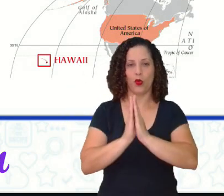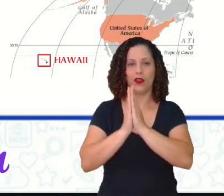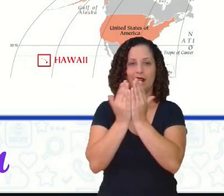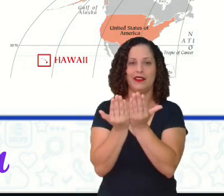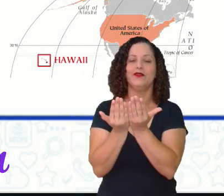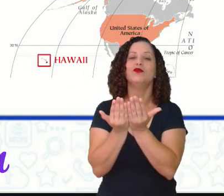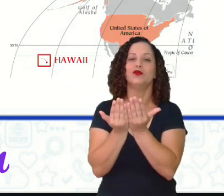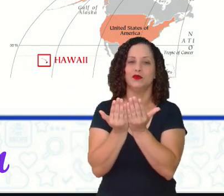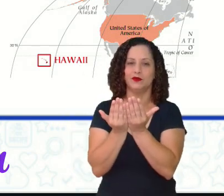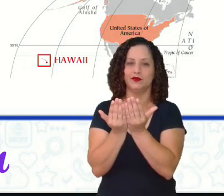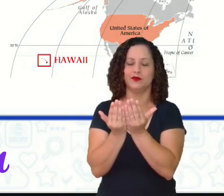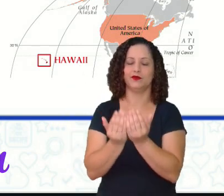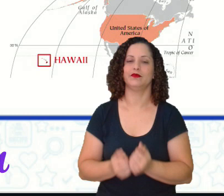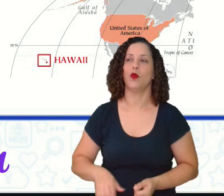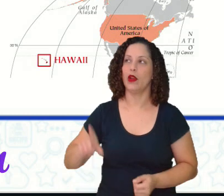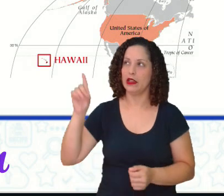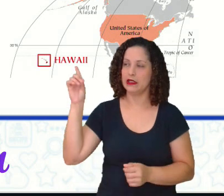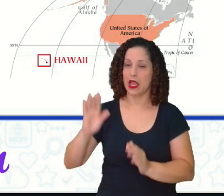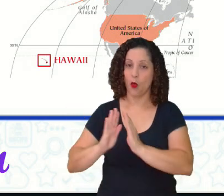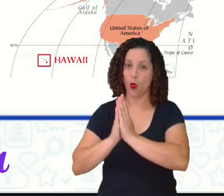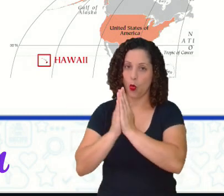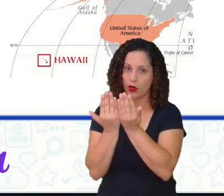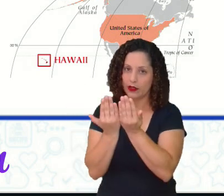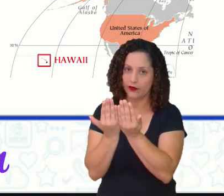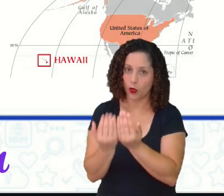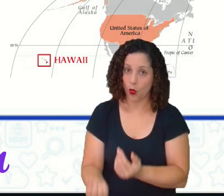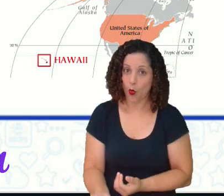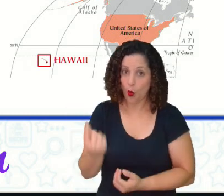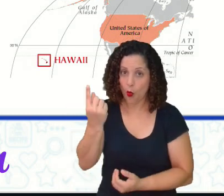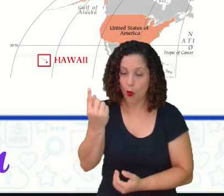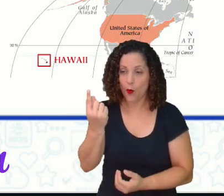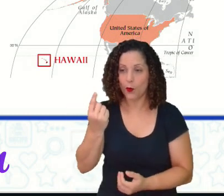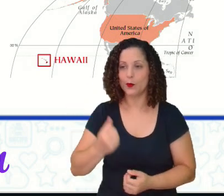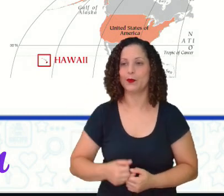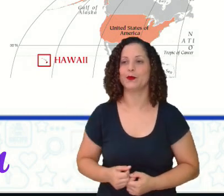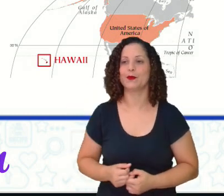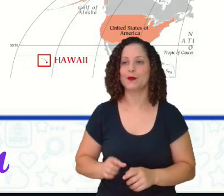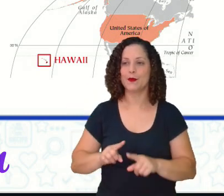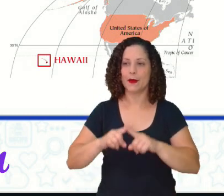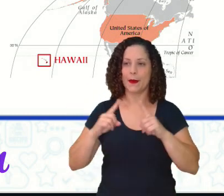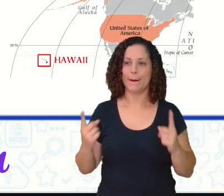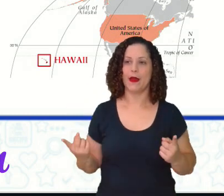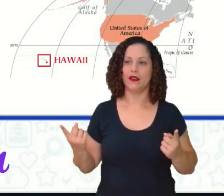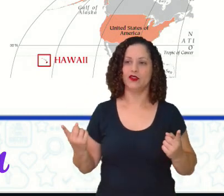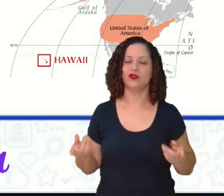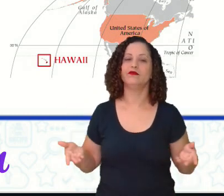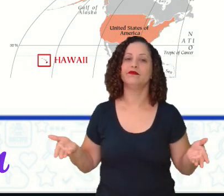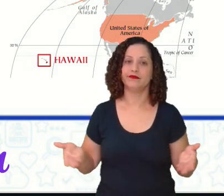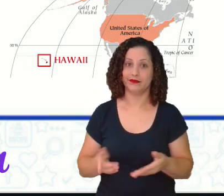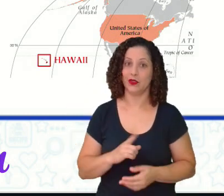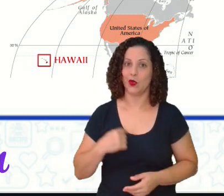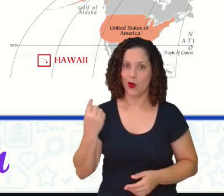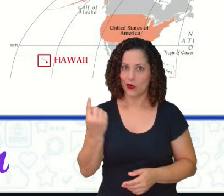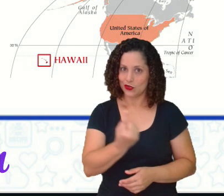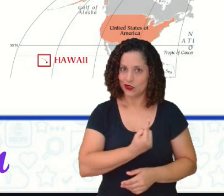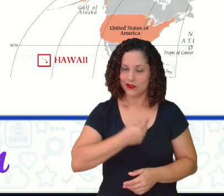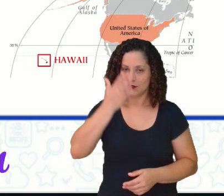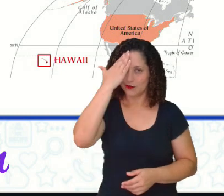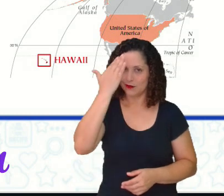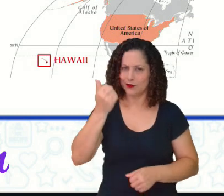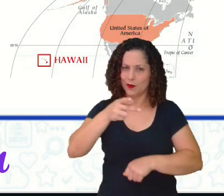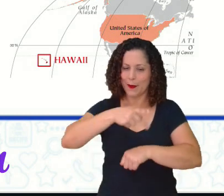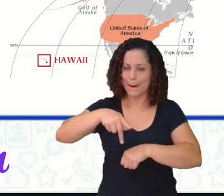o livro, um só. Já nós sabemos que o país